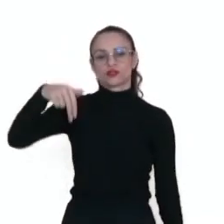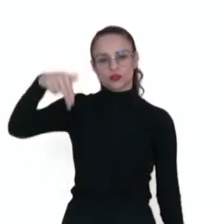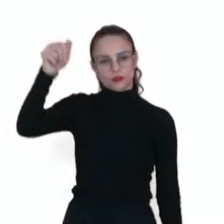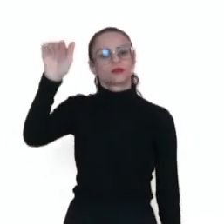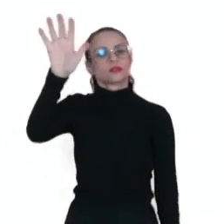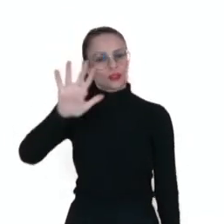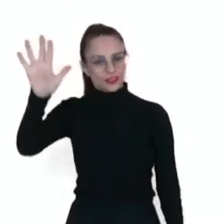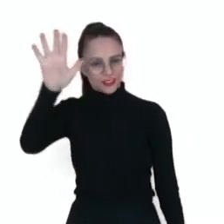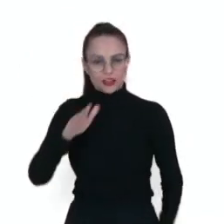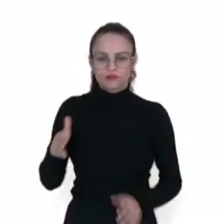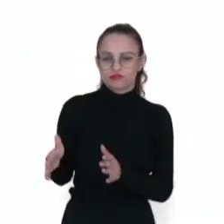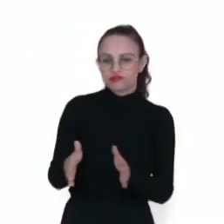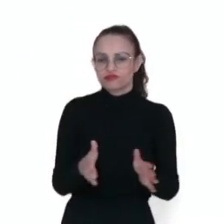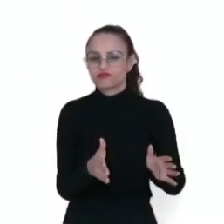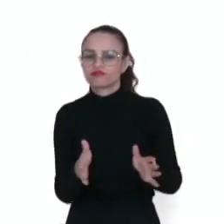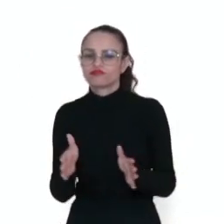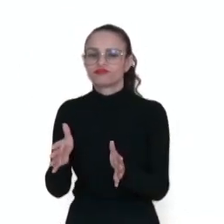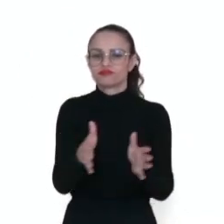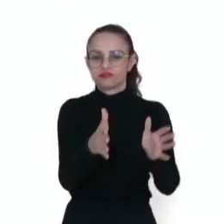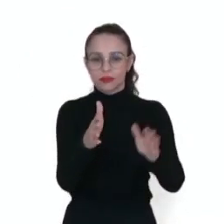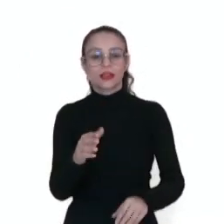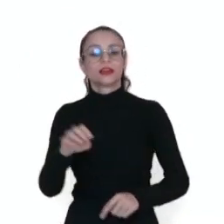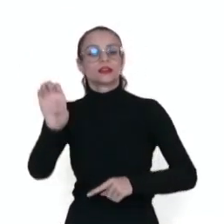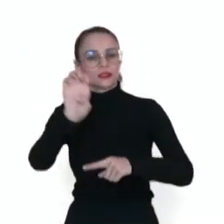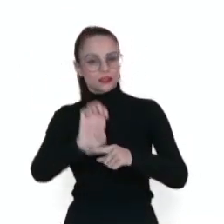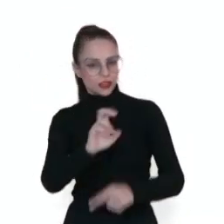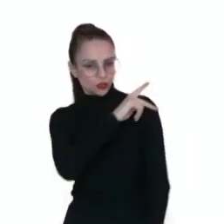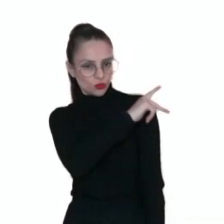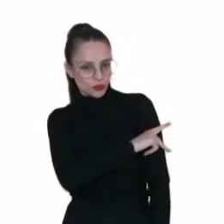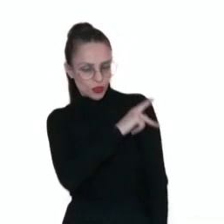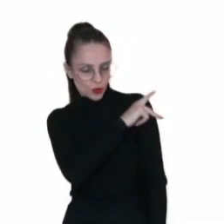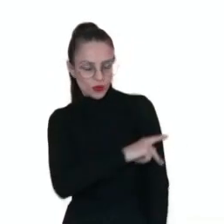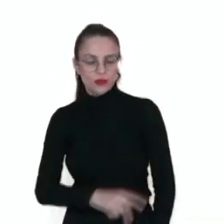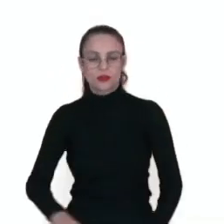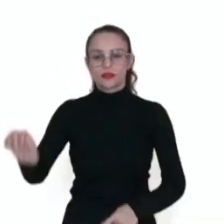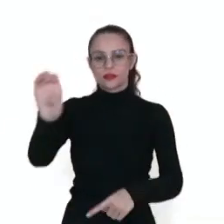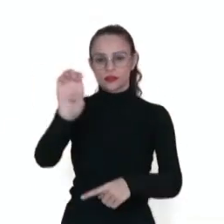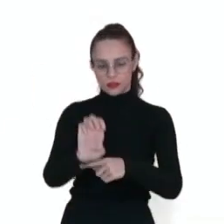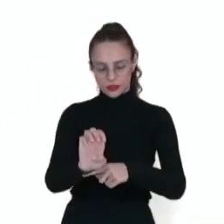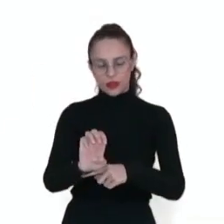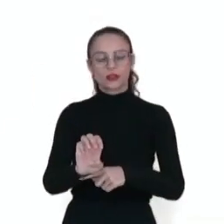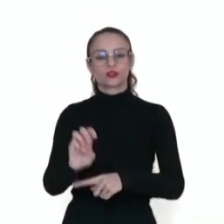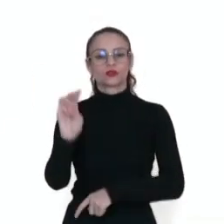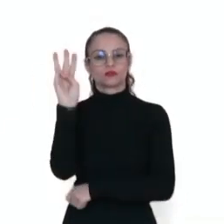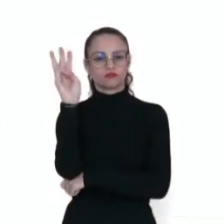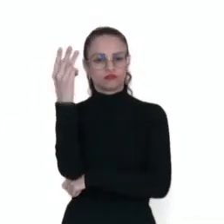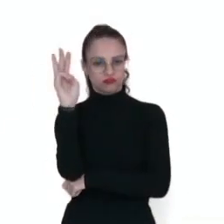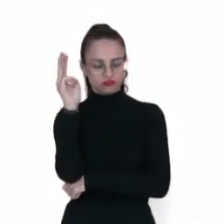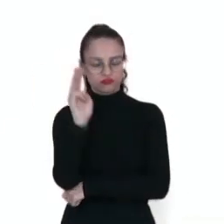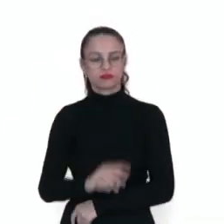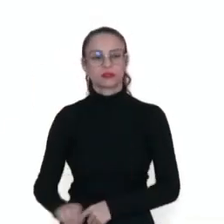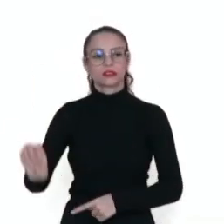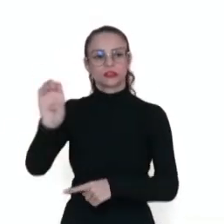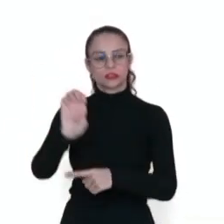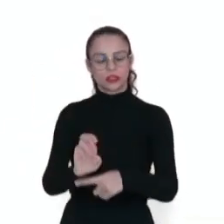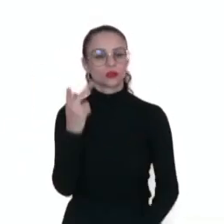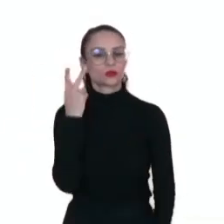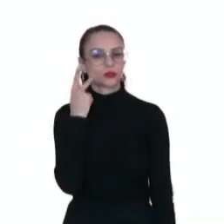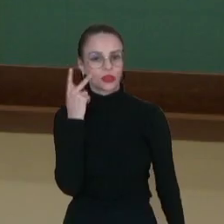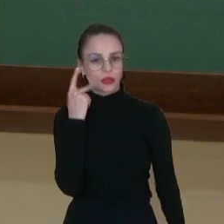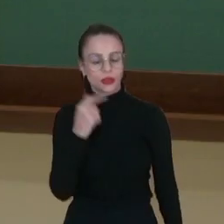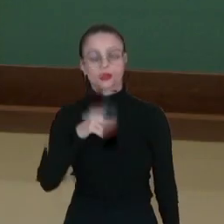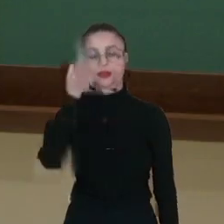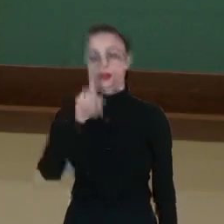semiáridas. Passa pelos estados do Piauí, do Maranhão e do Ceará. Grande parte dos seus rios